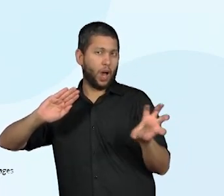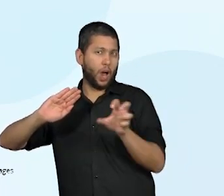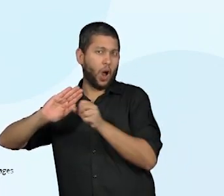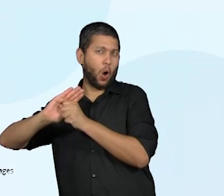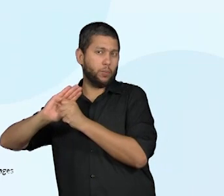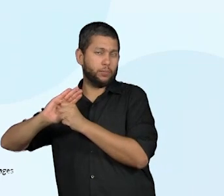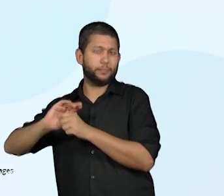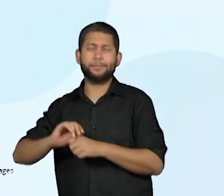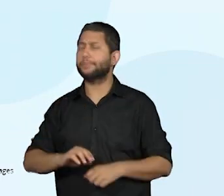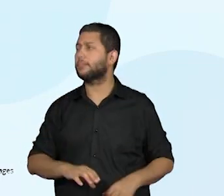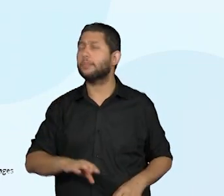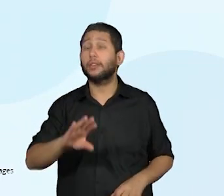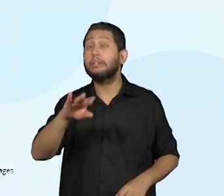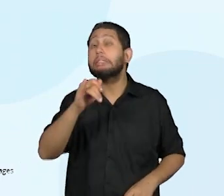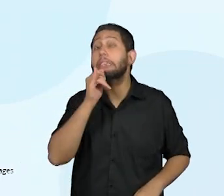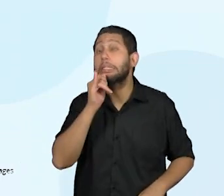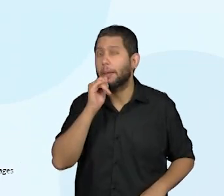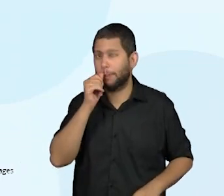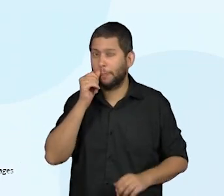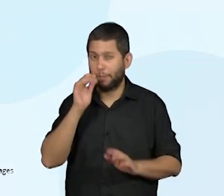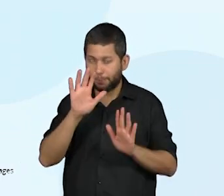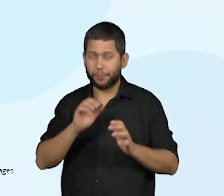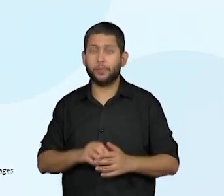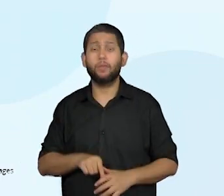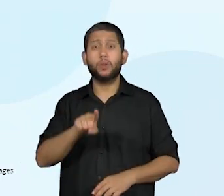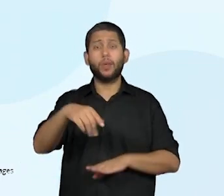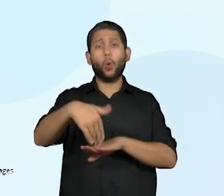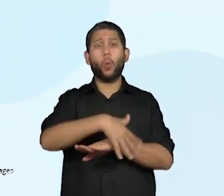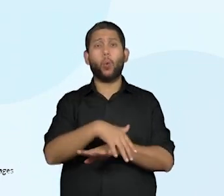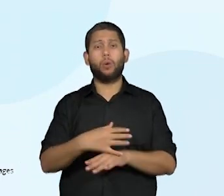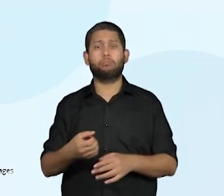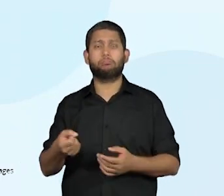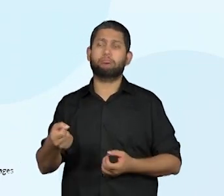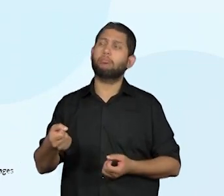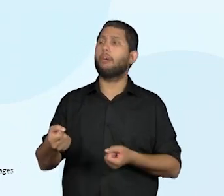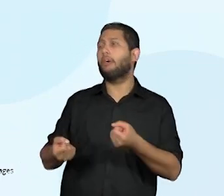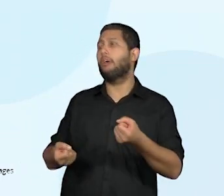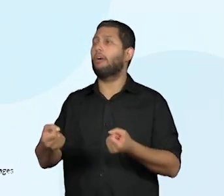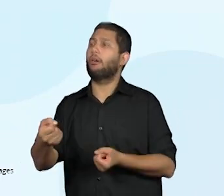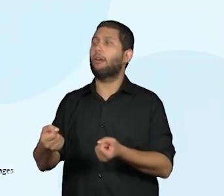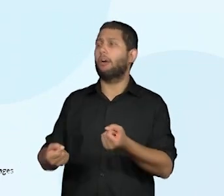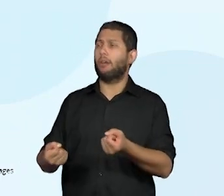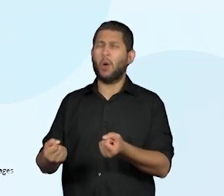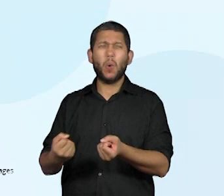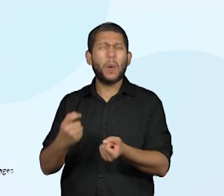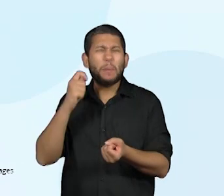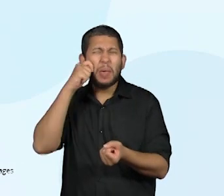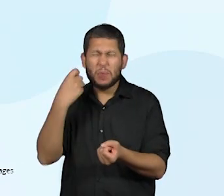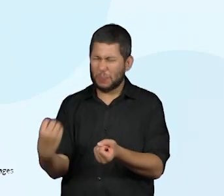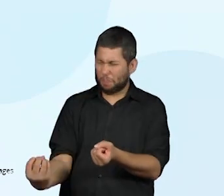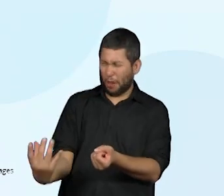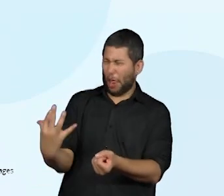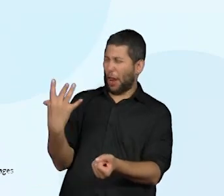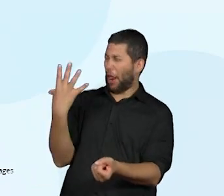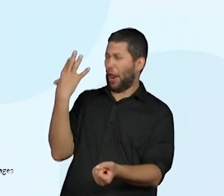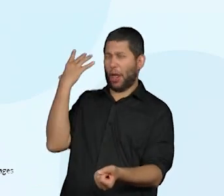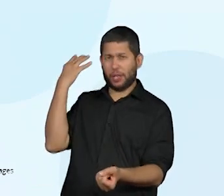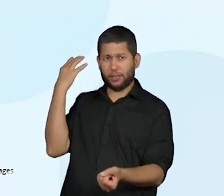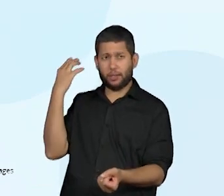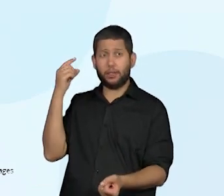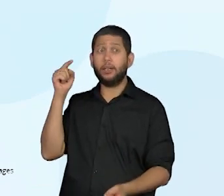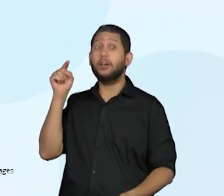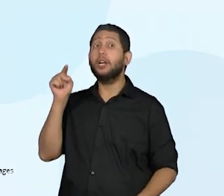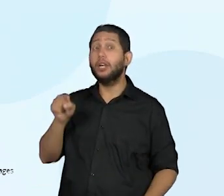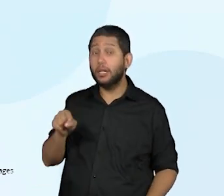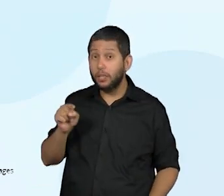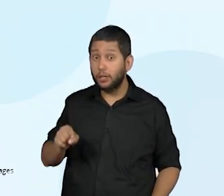assim de carro, sabe? Que solta aquele gás que a gente tem vontade de tossir, aquele gás é o monóxido de carbono. O